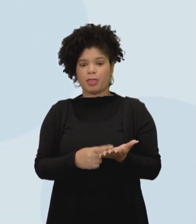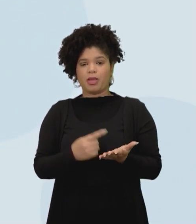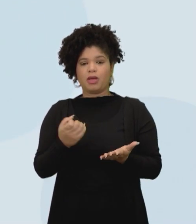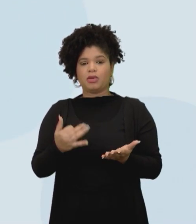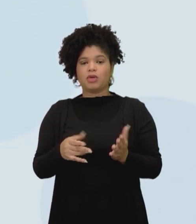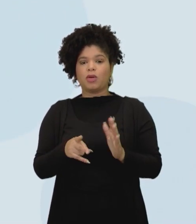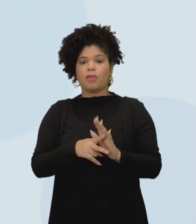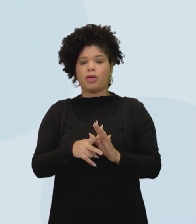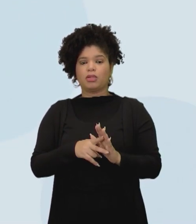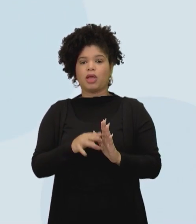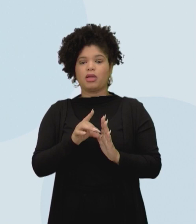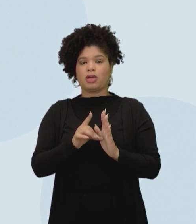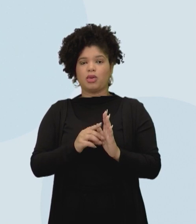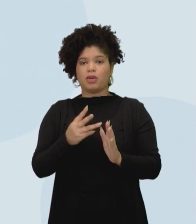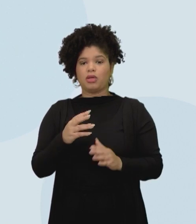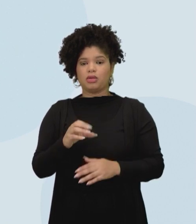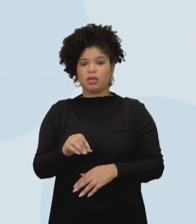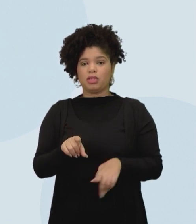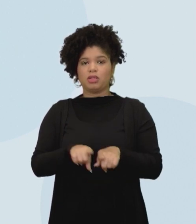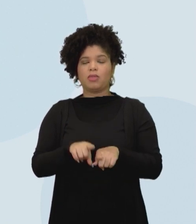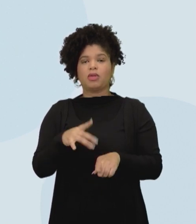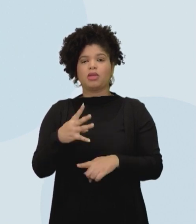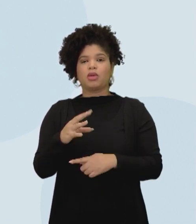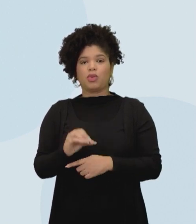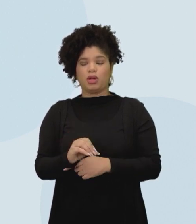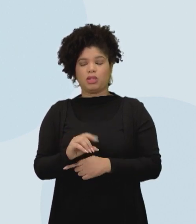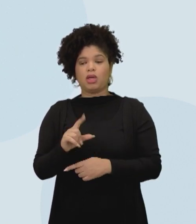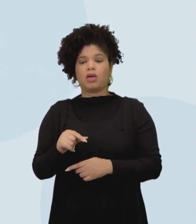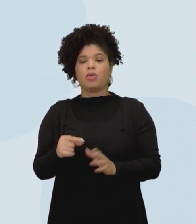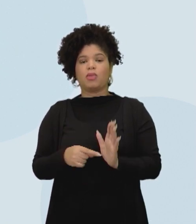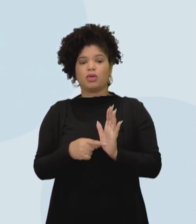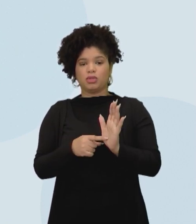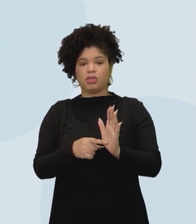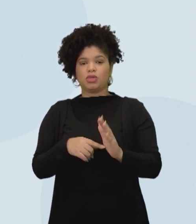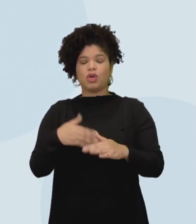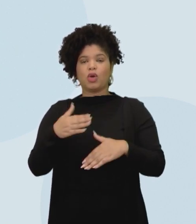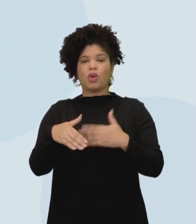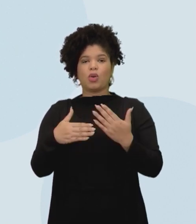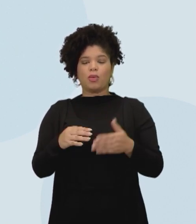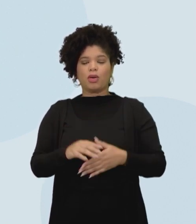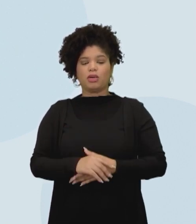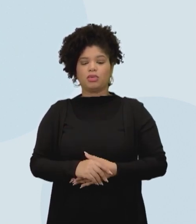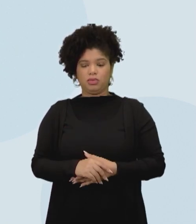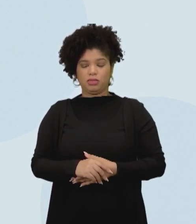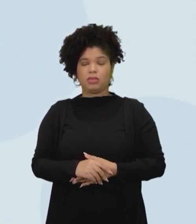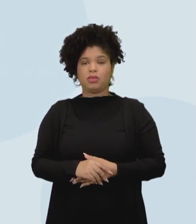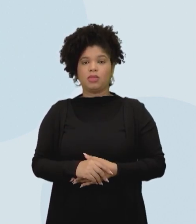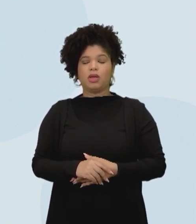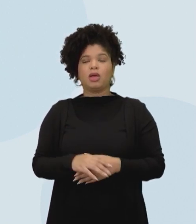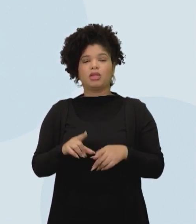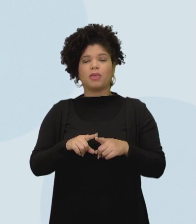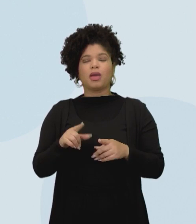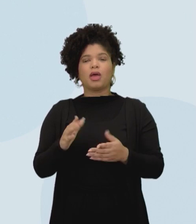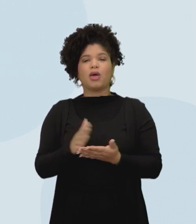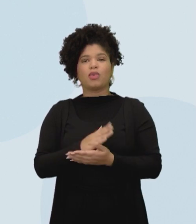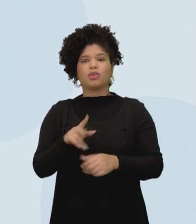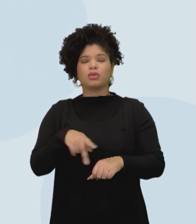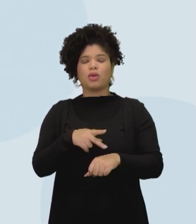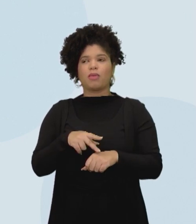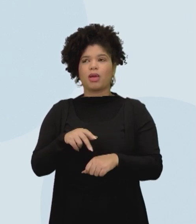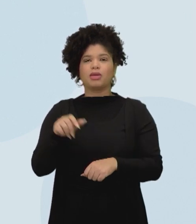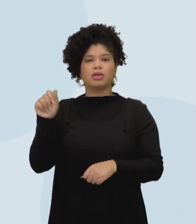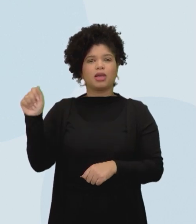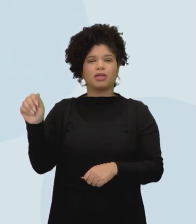30 e 40, iniciaram-se então os processos de independência e descolonização, principalmente em países asiáticos como